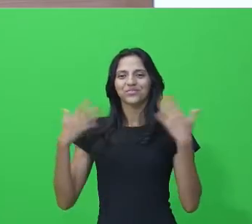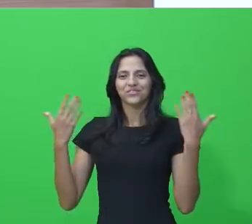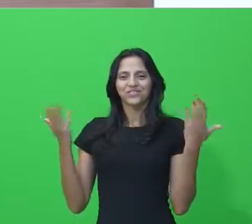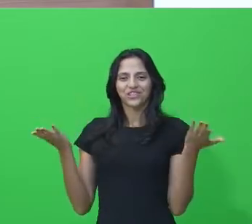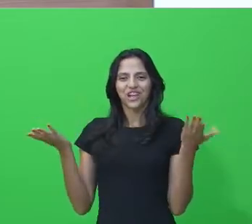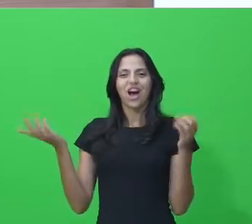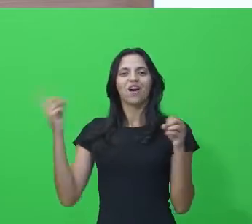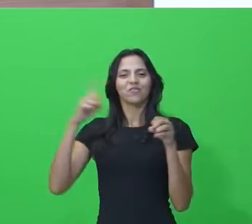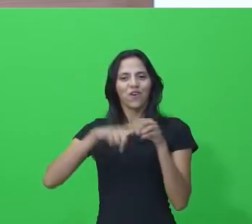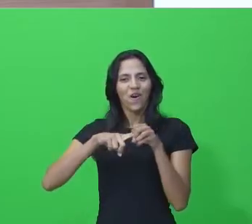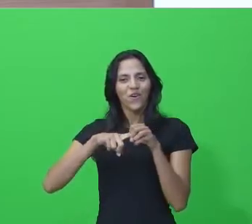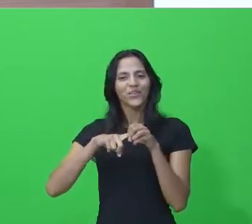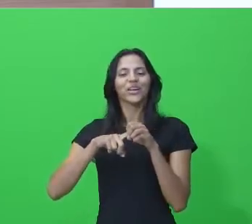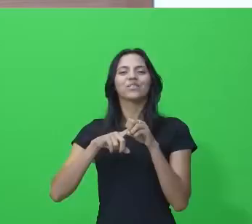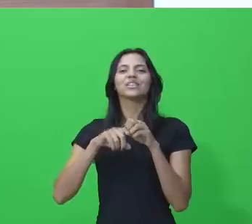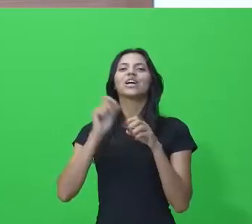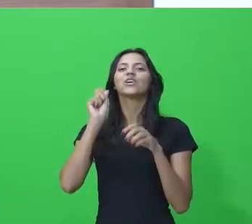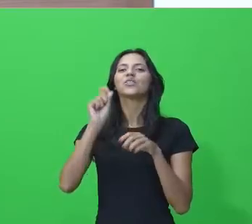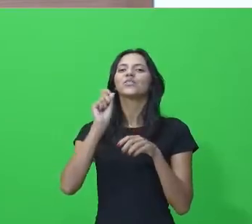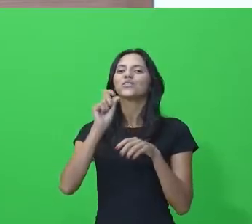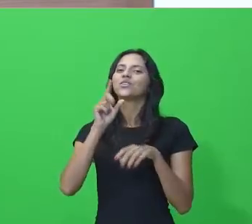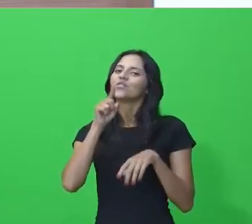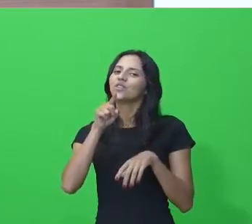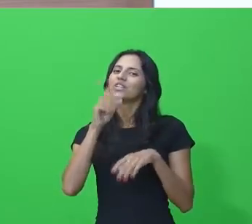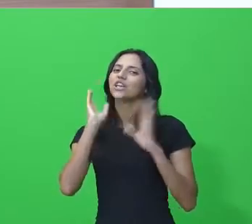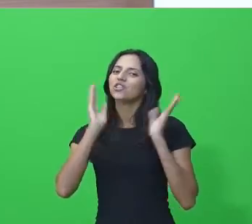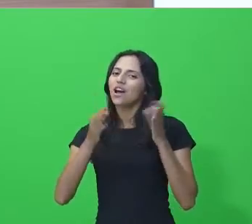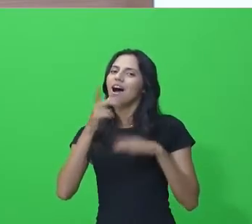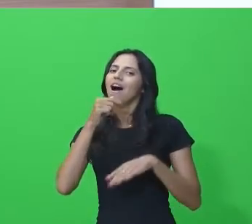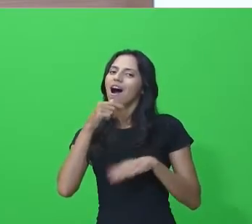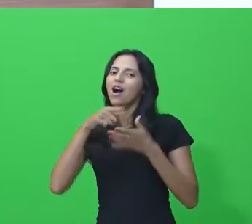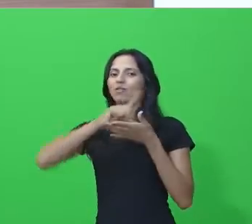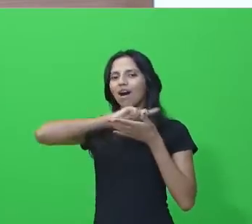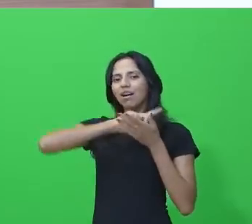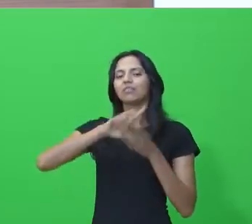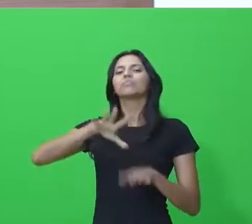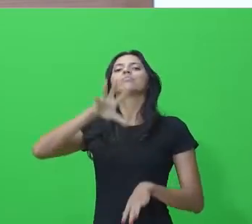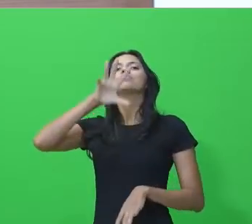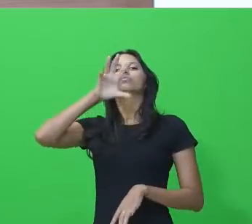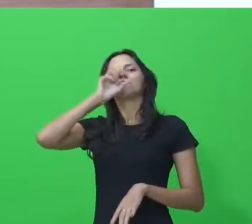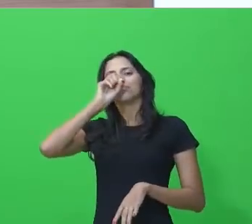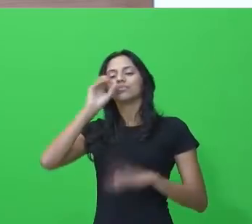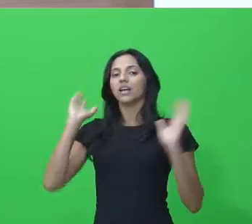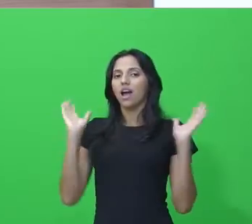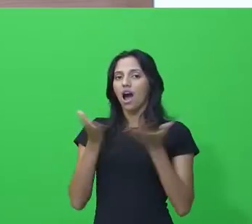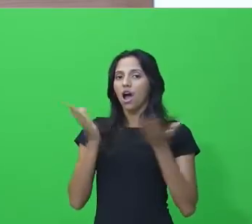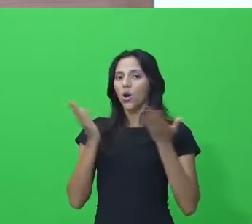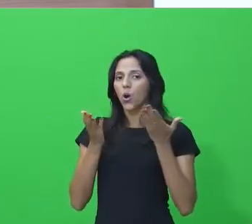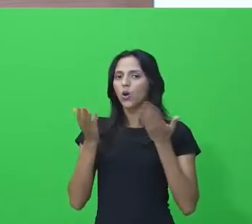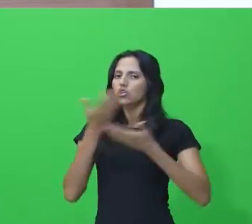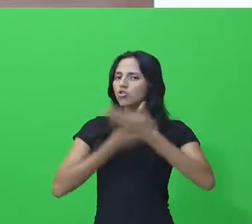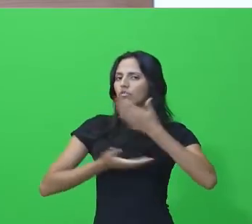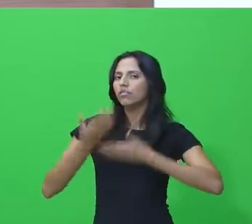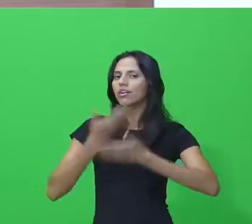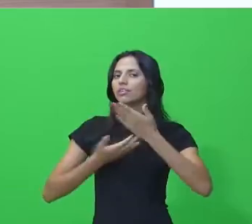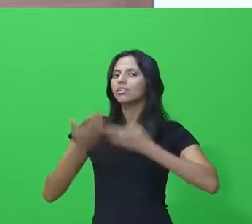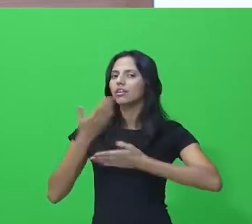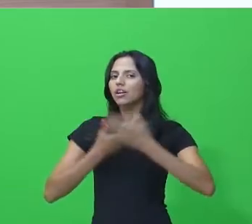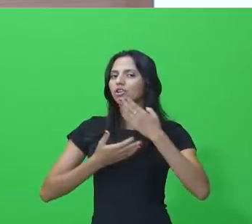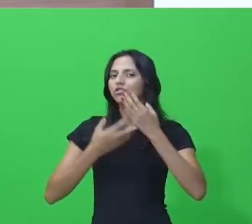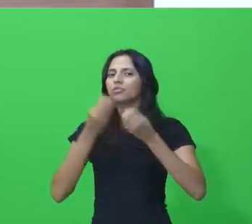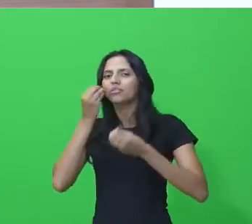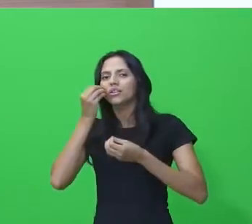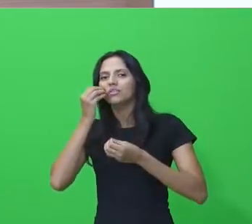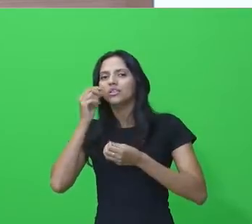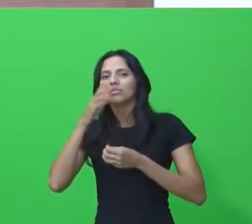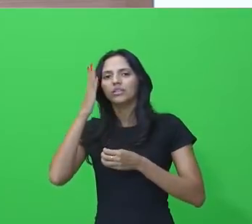Já retornamos. E você, como é que tá? Se refez? Tomou uma água? Respirou? Então agora vamos às nossas interatividades. Você tem